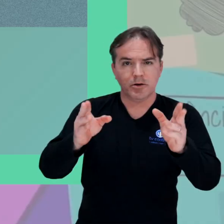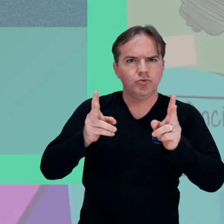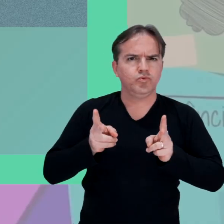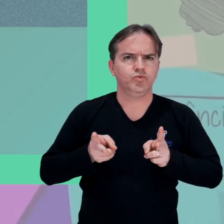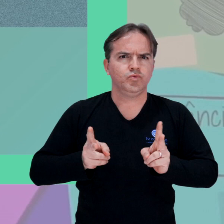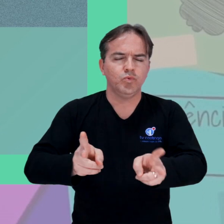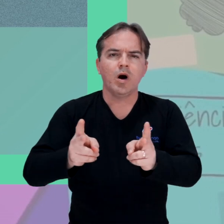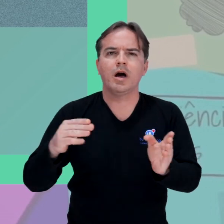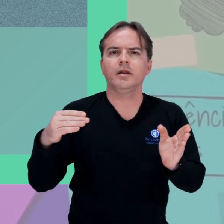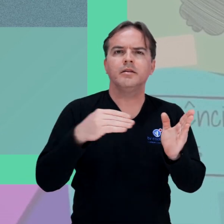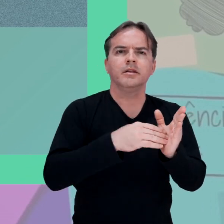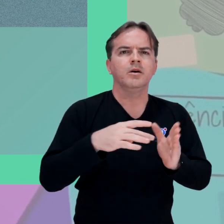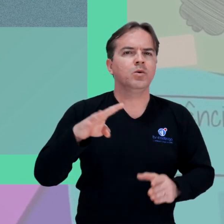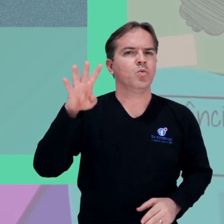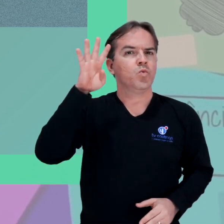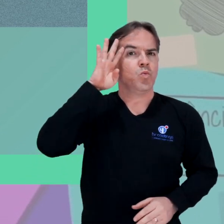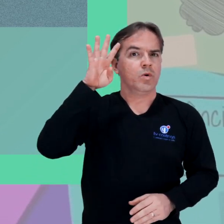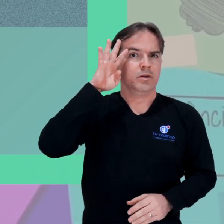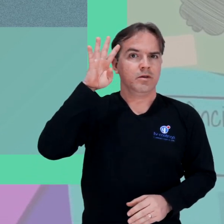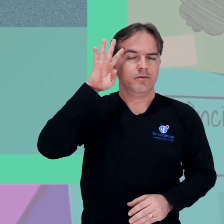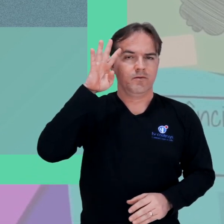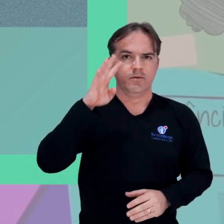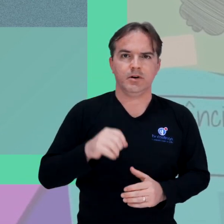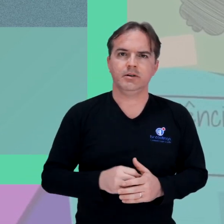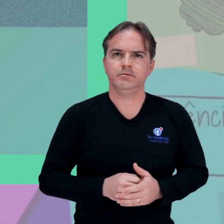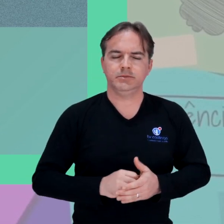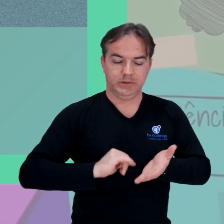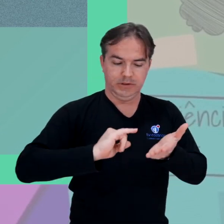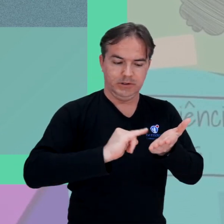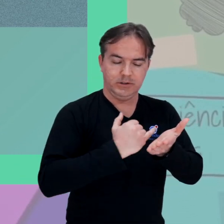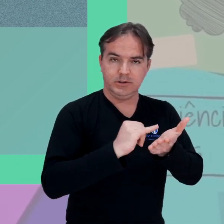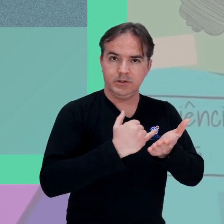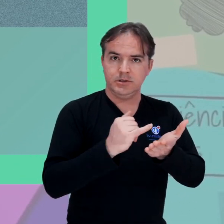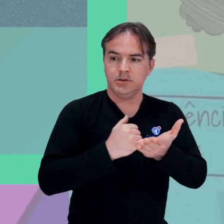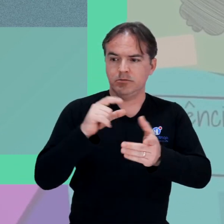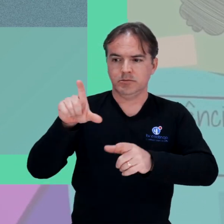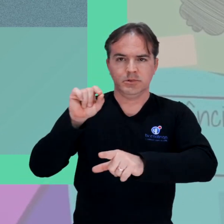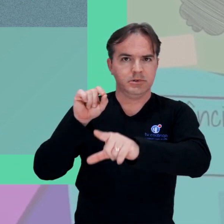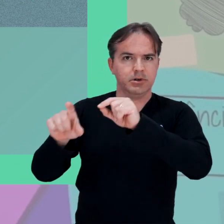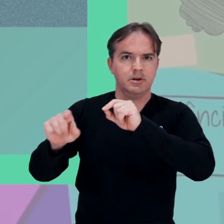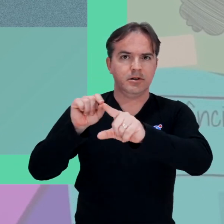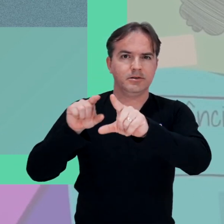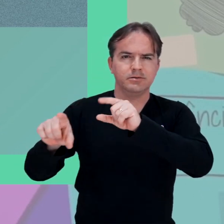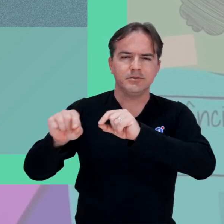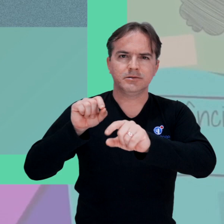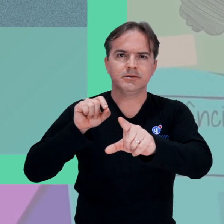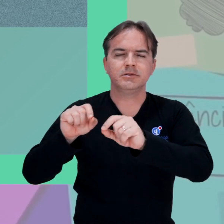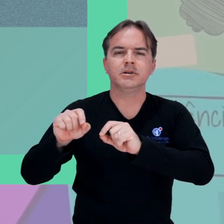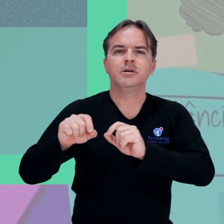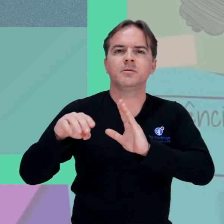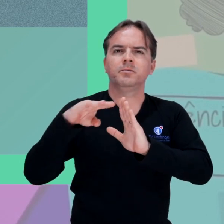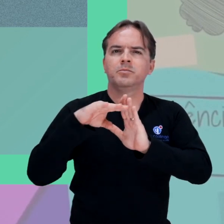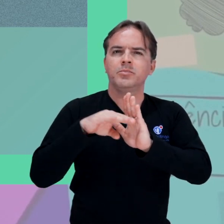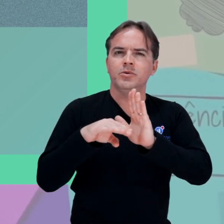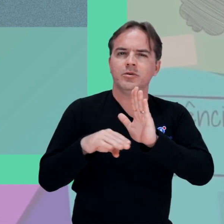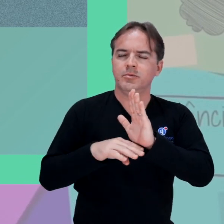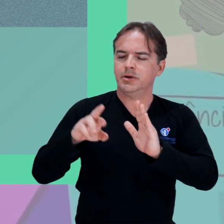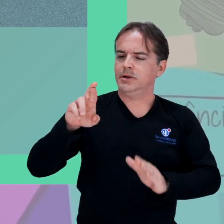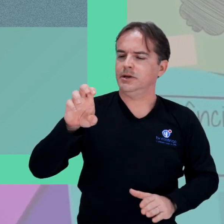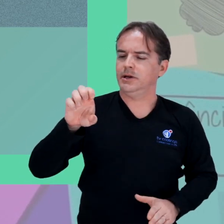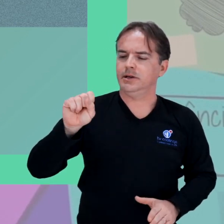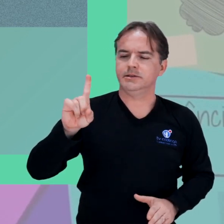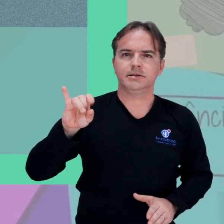seguem abertas até a próxima quarta-feira as inscrições dos processos seletivos